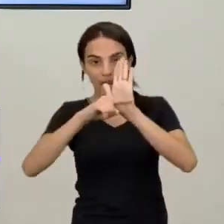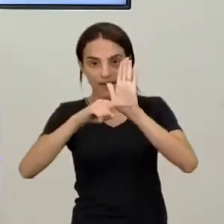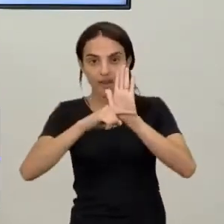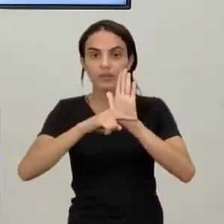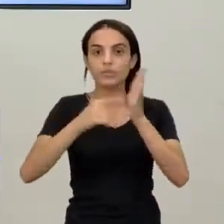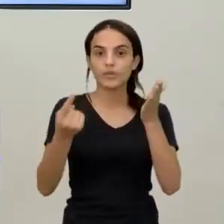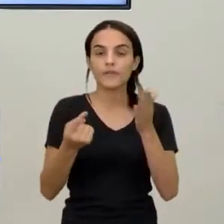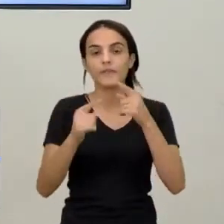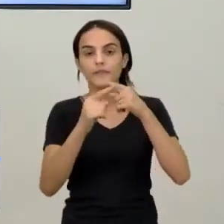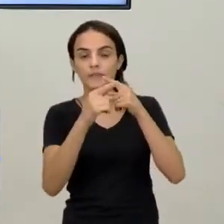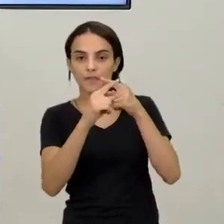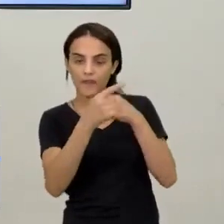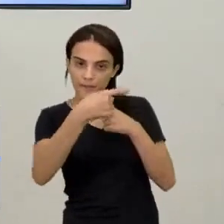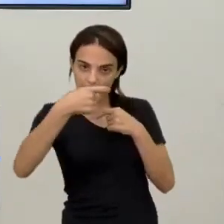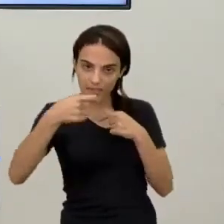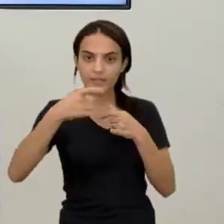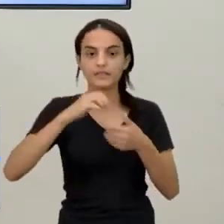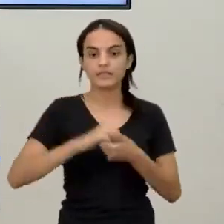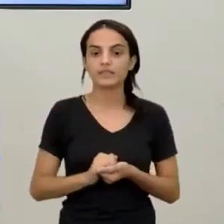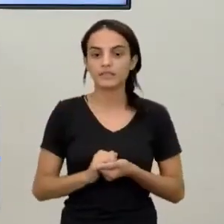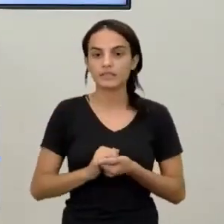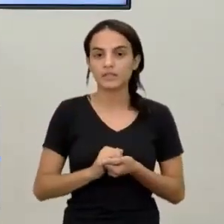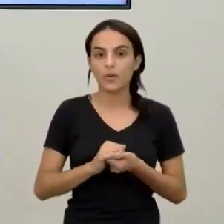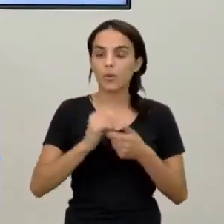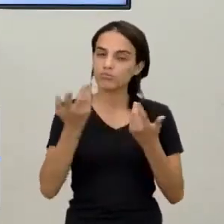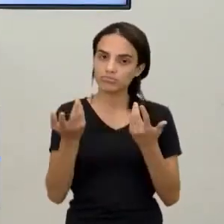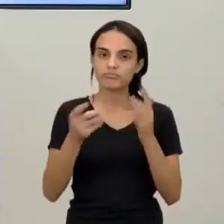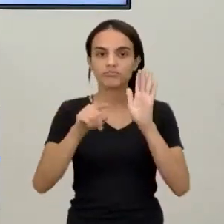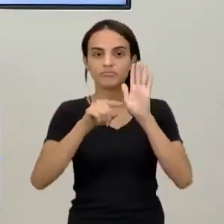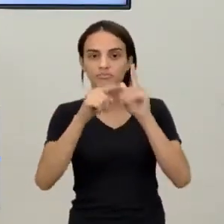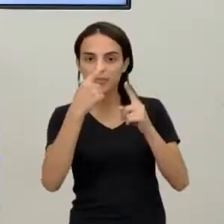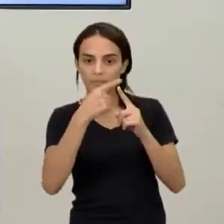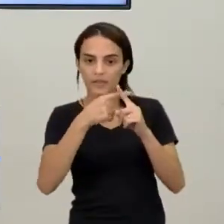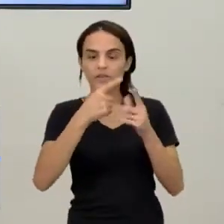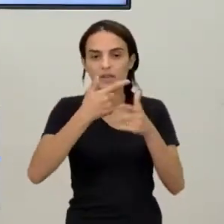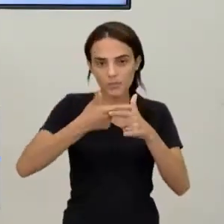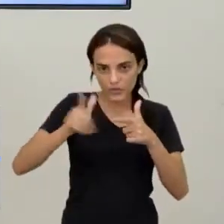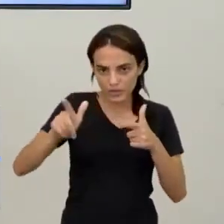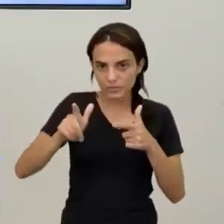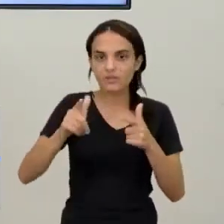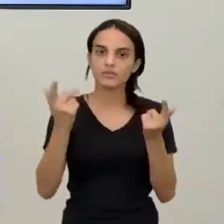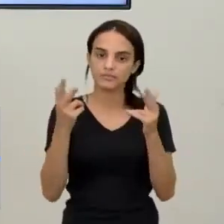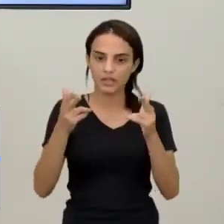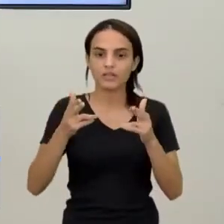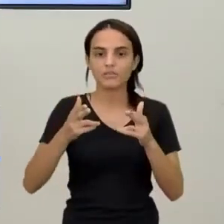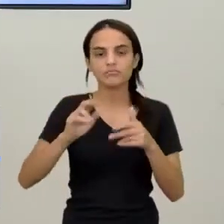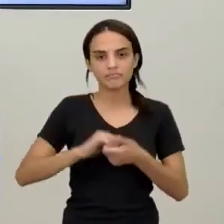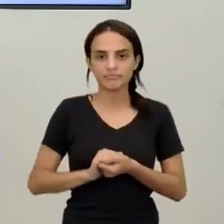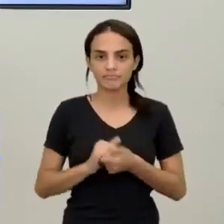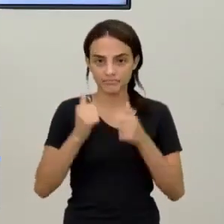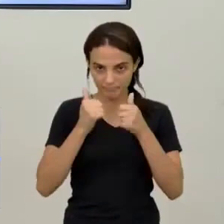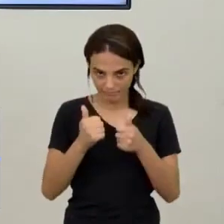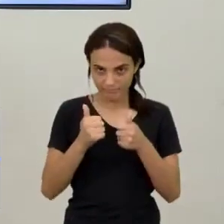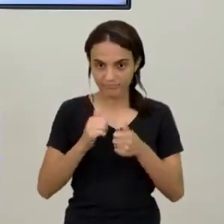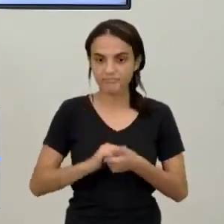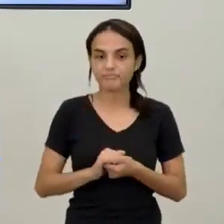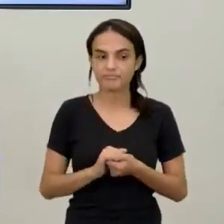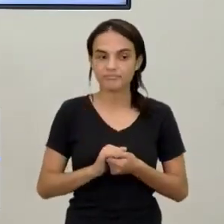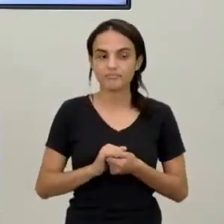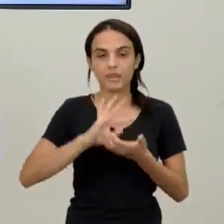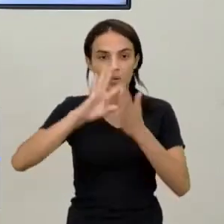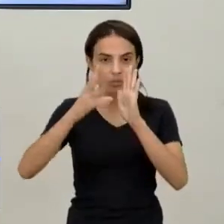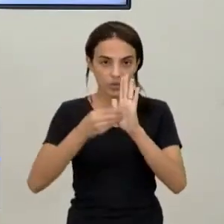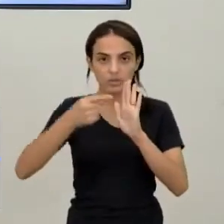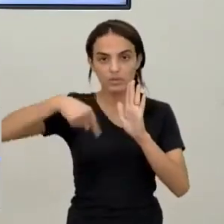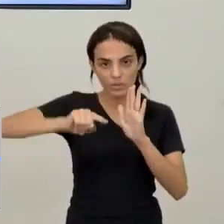tá vezes vai dividindo e quem tá multiplicando quem tá dividindo vai multiplicando. Sempre a inversa, tá certo? E por todas as coisas